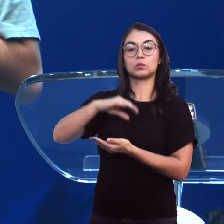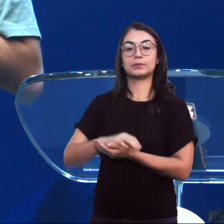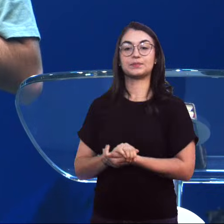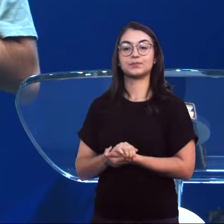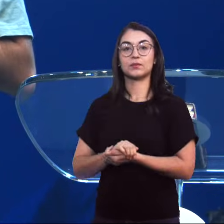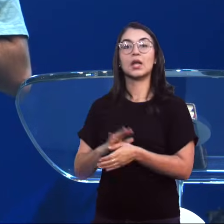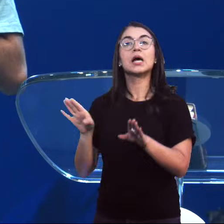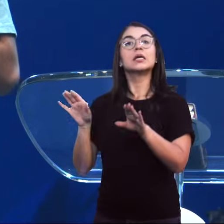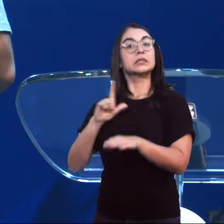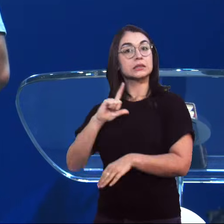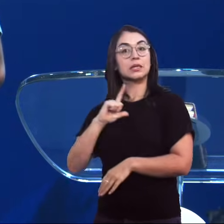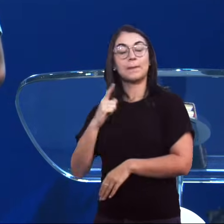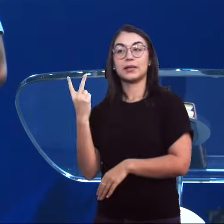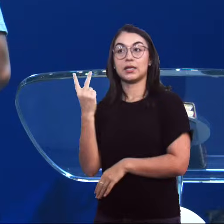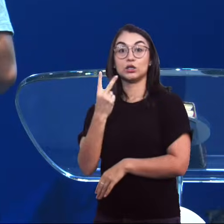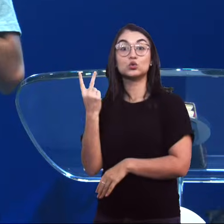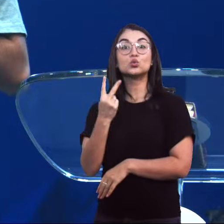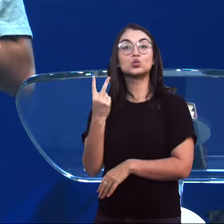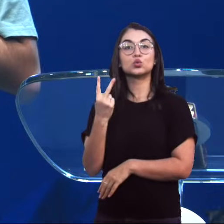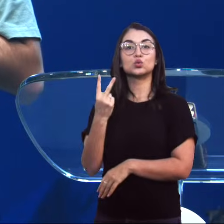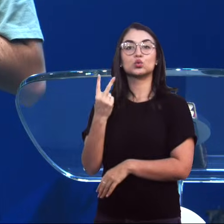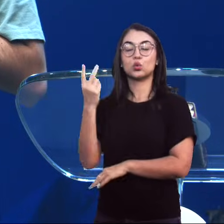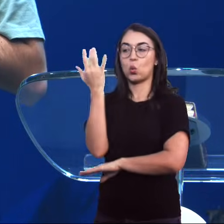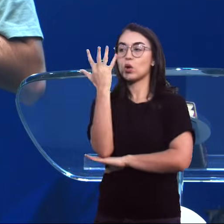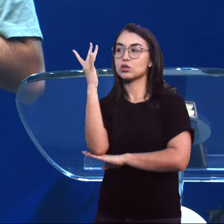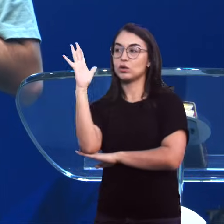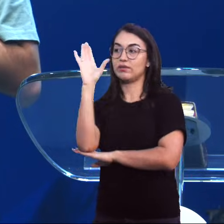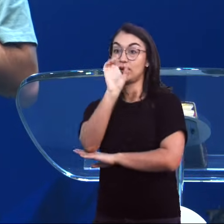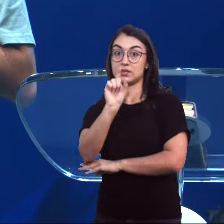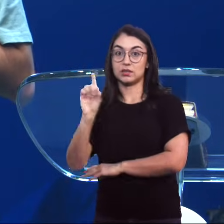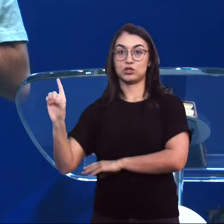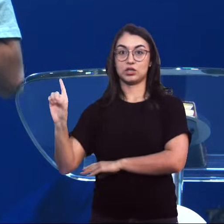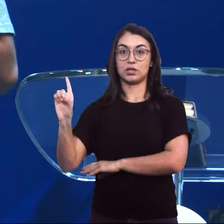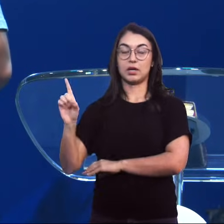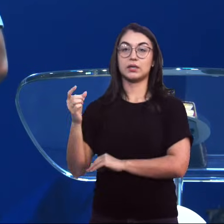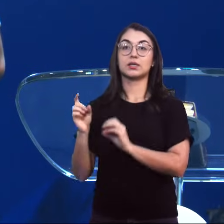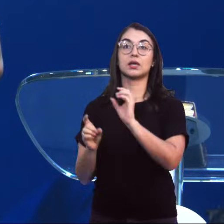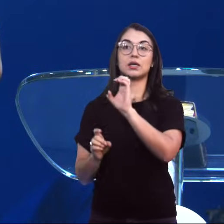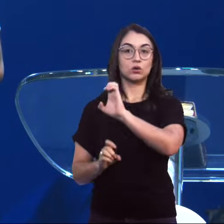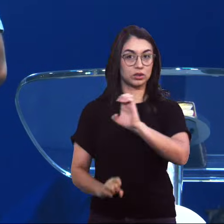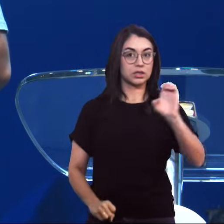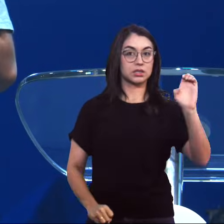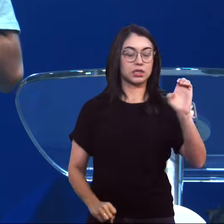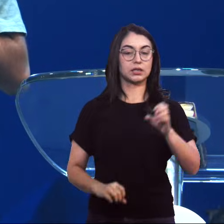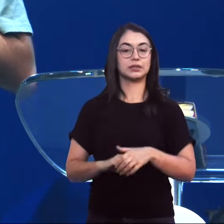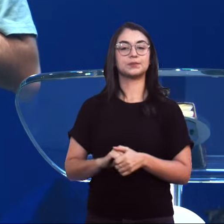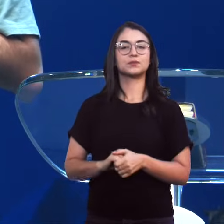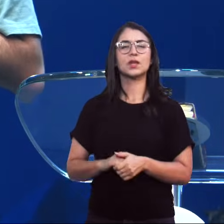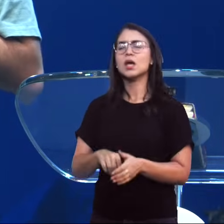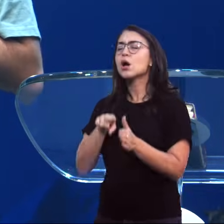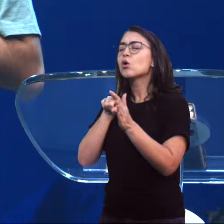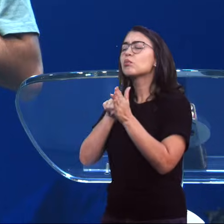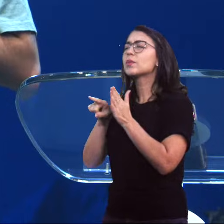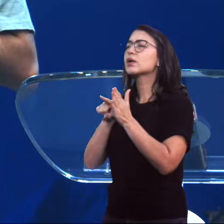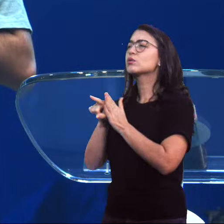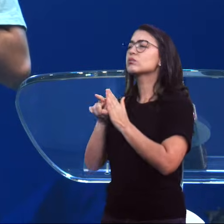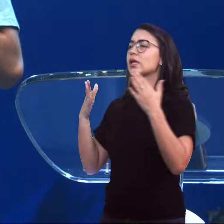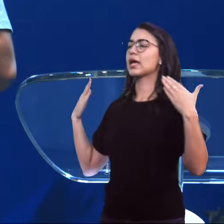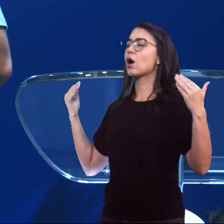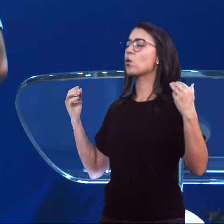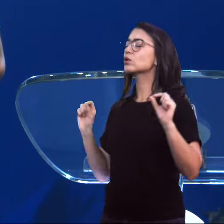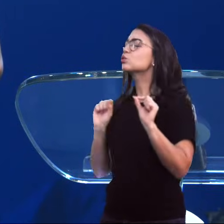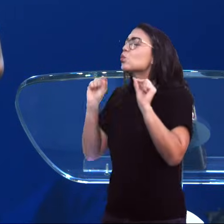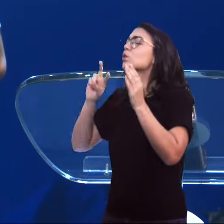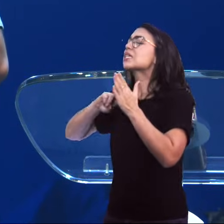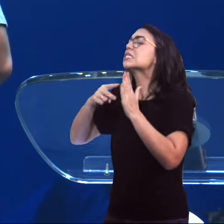também 2 oliveiras junto ao recipiente, uma à sua direita e outra à sua esquerda. Perguntei ao anjo que falava comigo: o